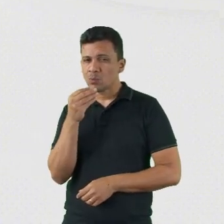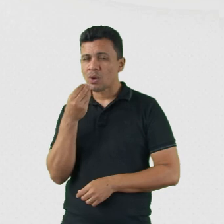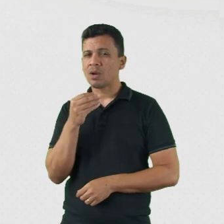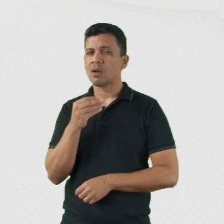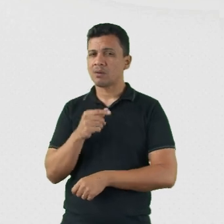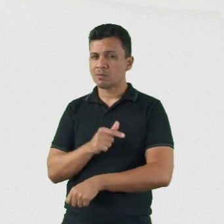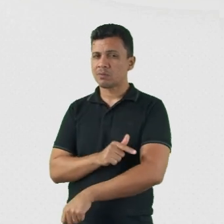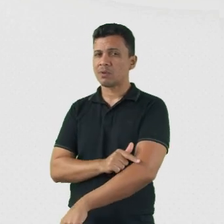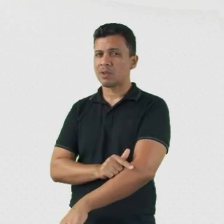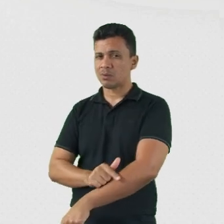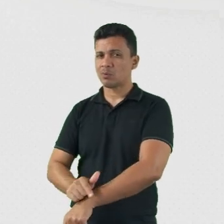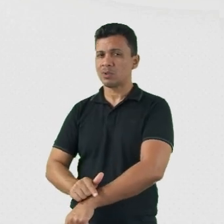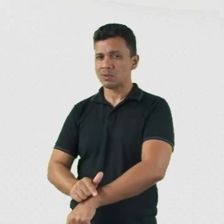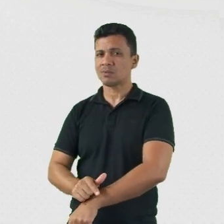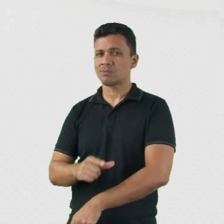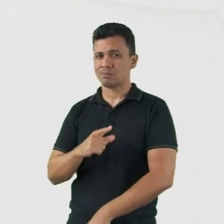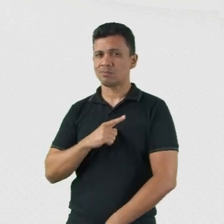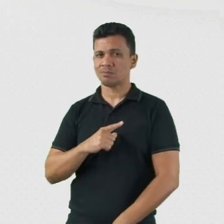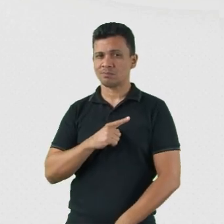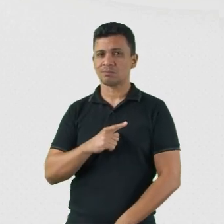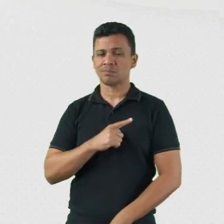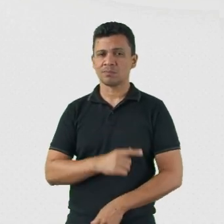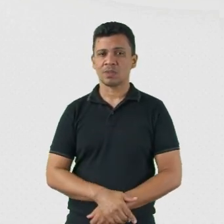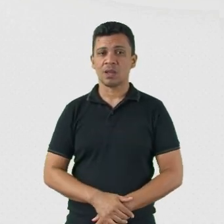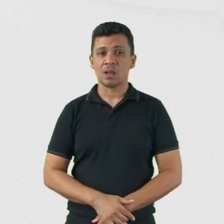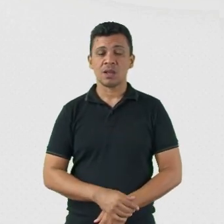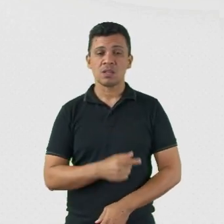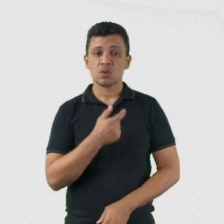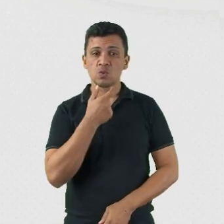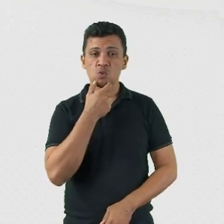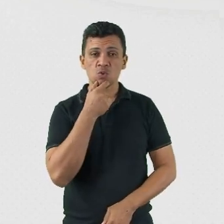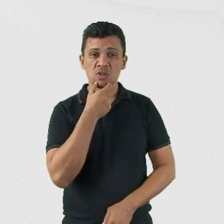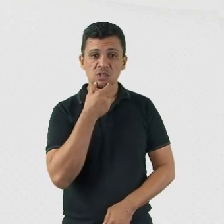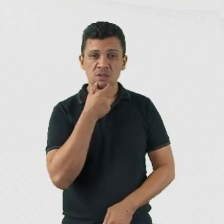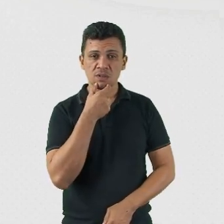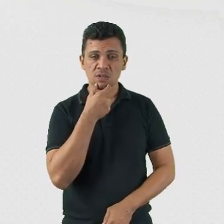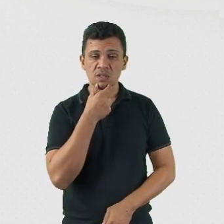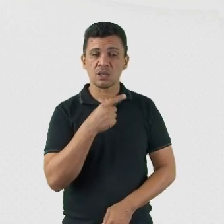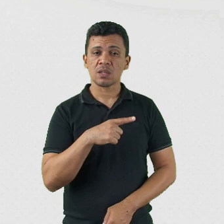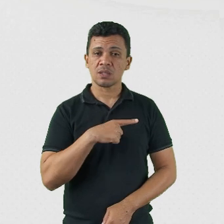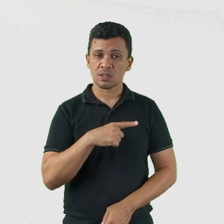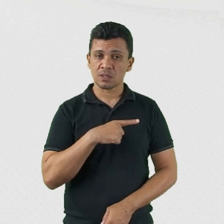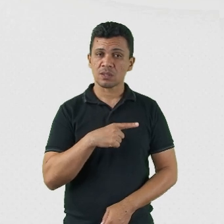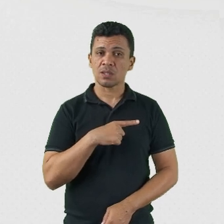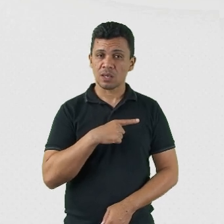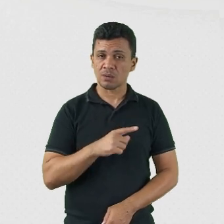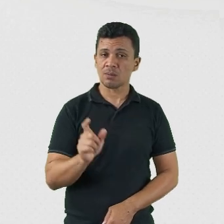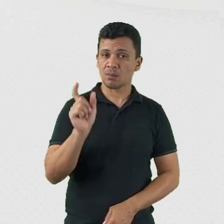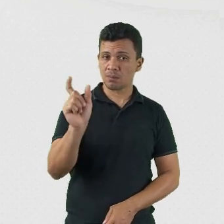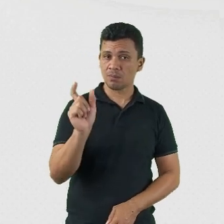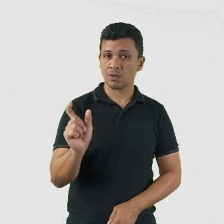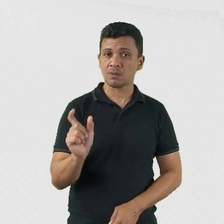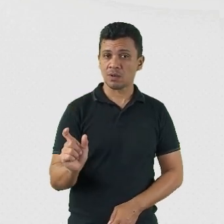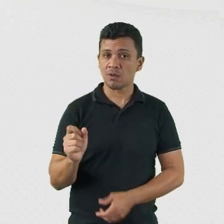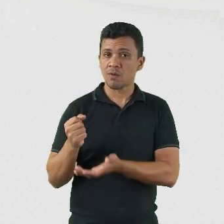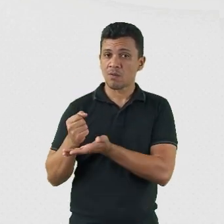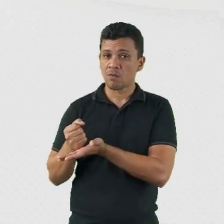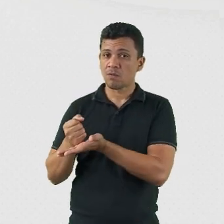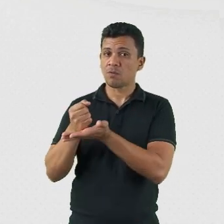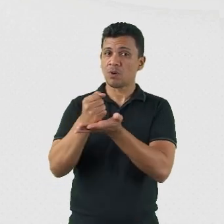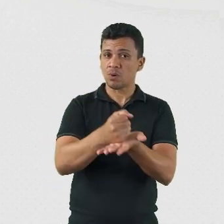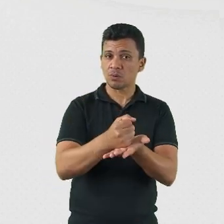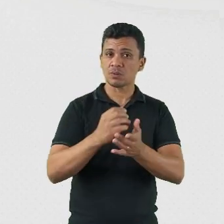grosseira, menos rude, tá bom? E na língua inglesa, tem certos termos que vão auxiliar nesse